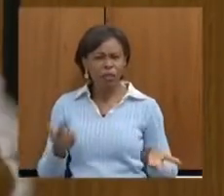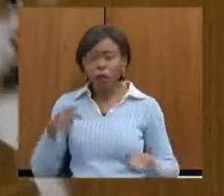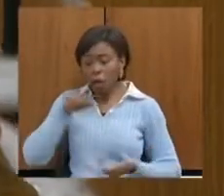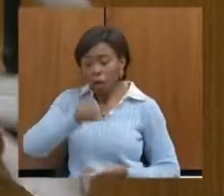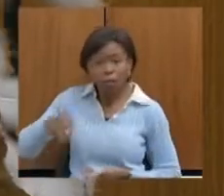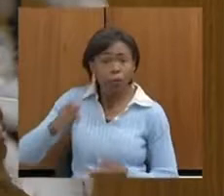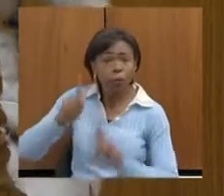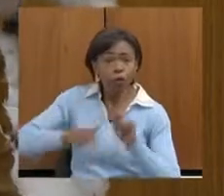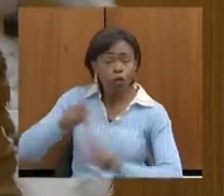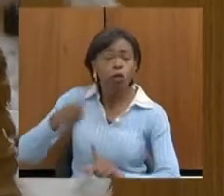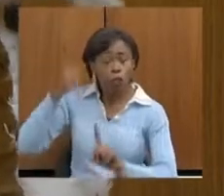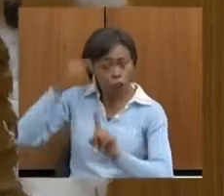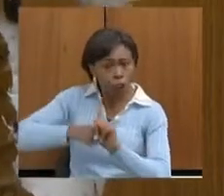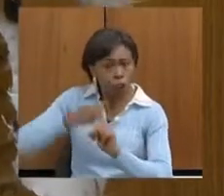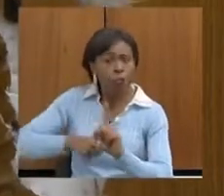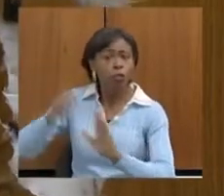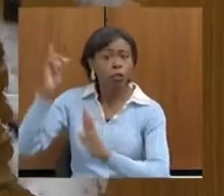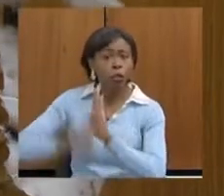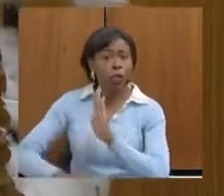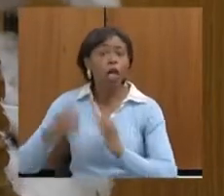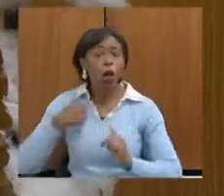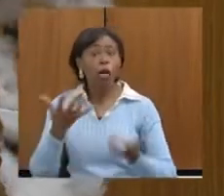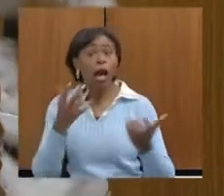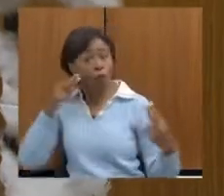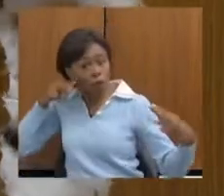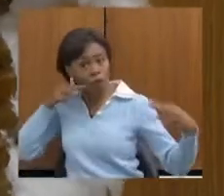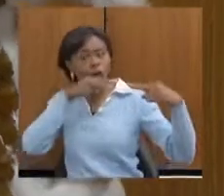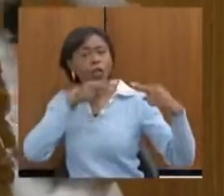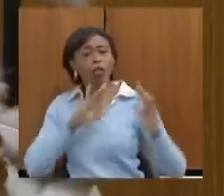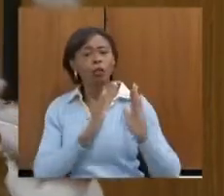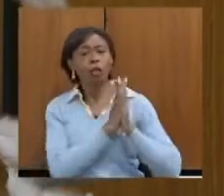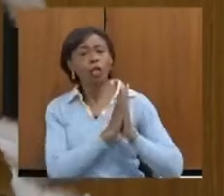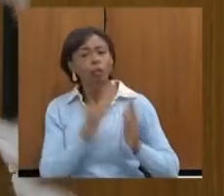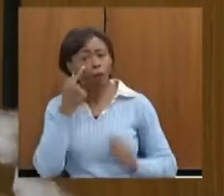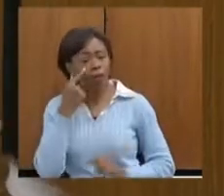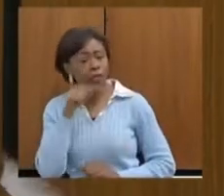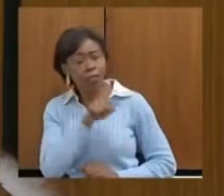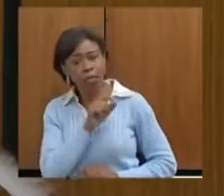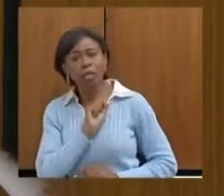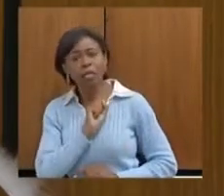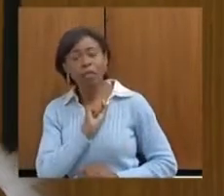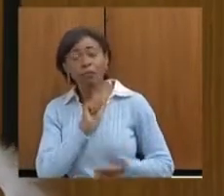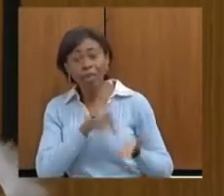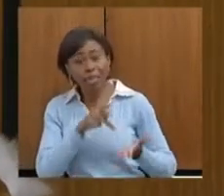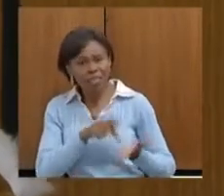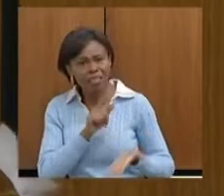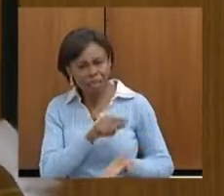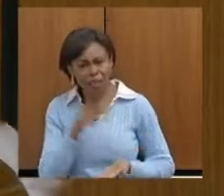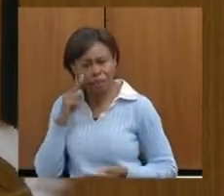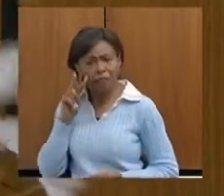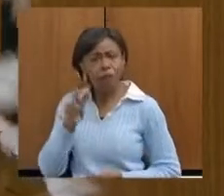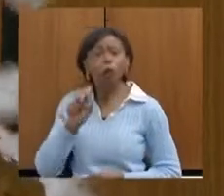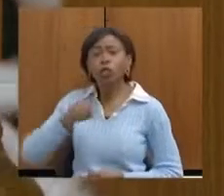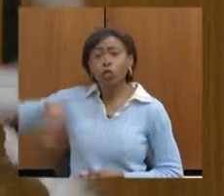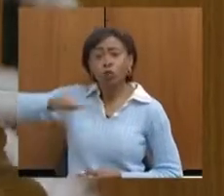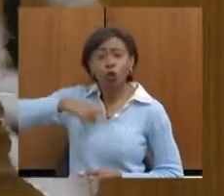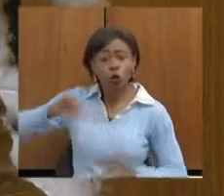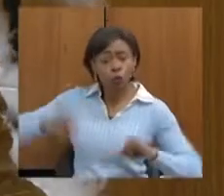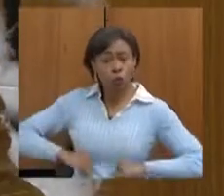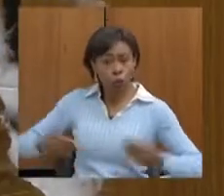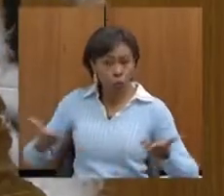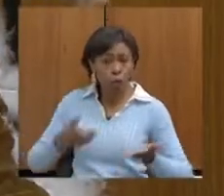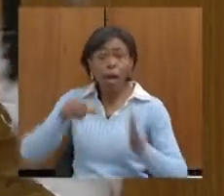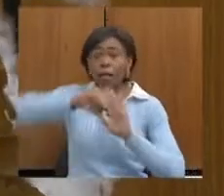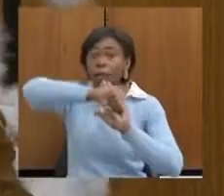eu quero estar de frente com eles Para eles ver se eles condizem com a realidade que estamos passando hoje isso é um